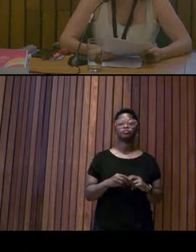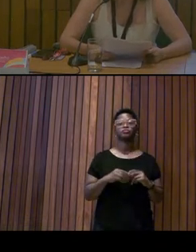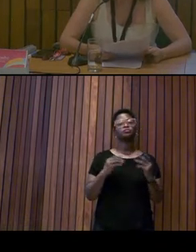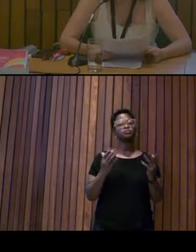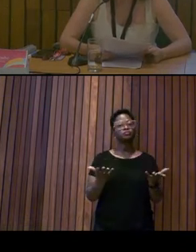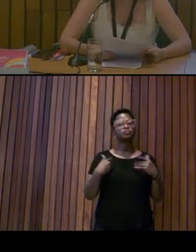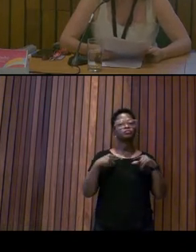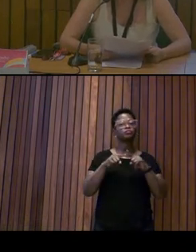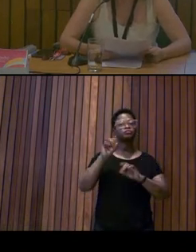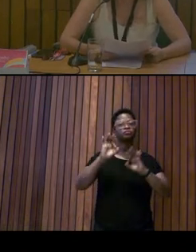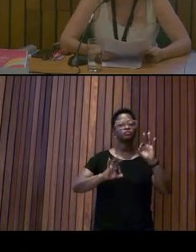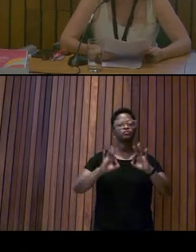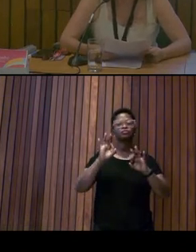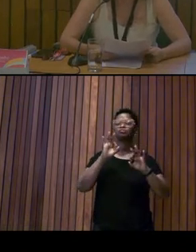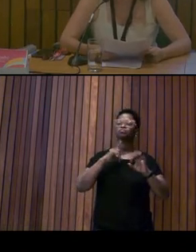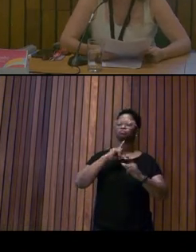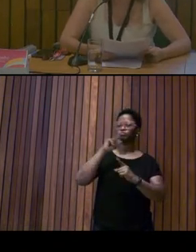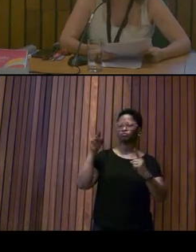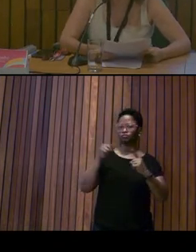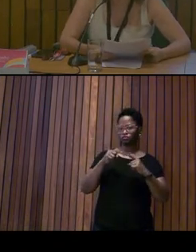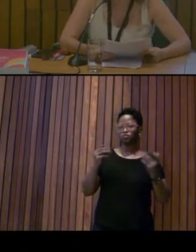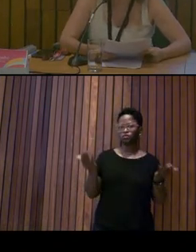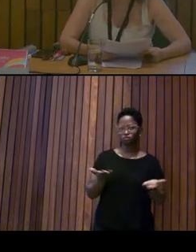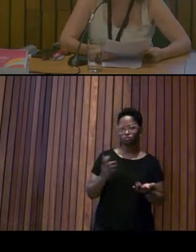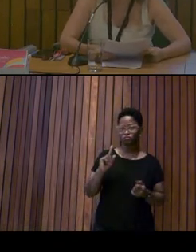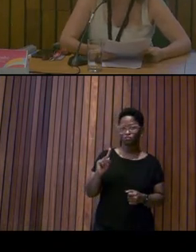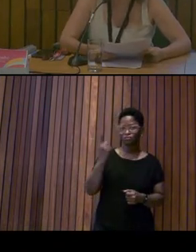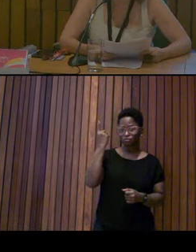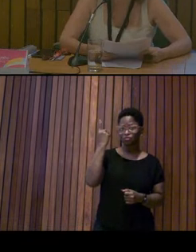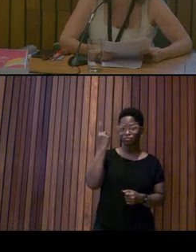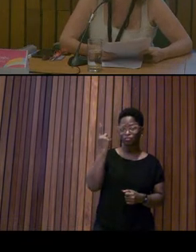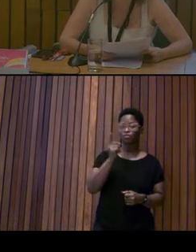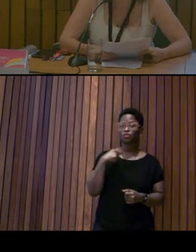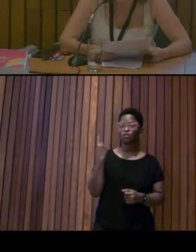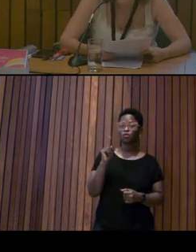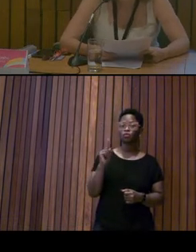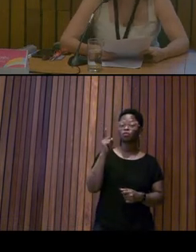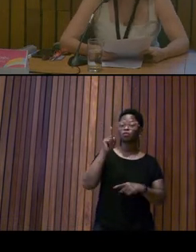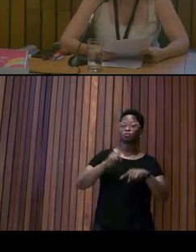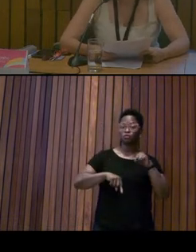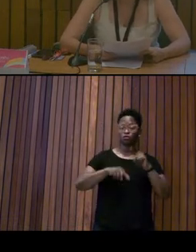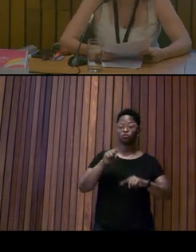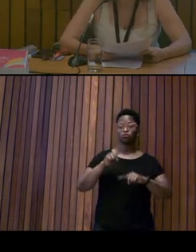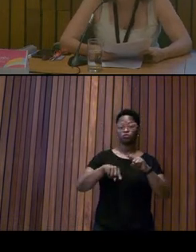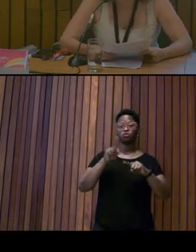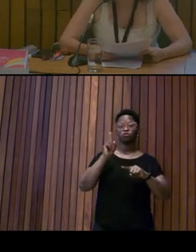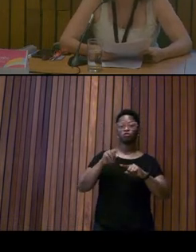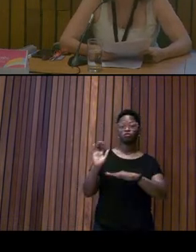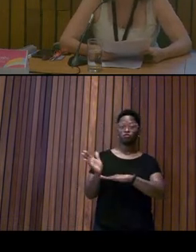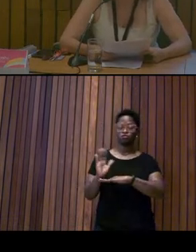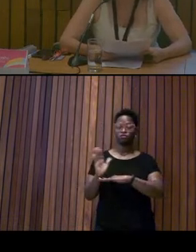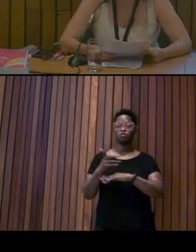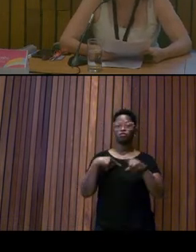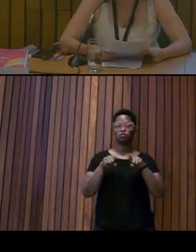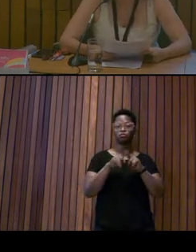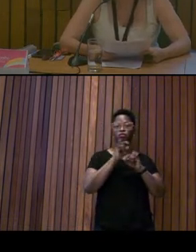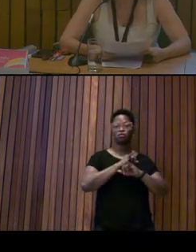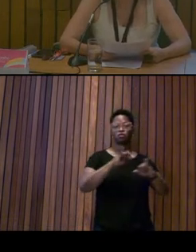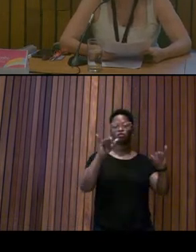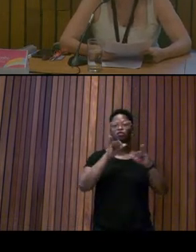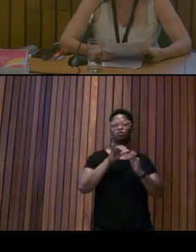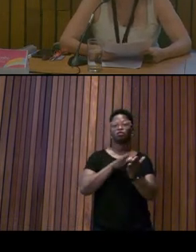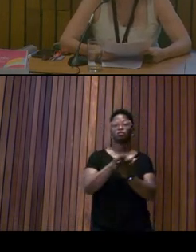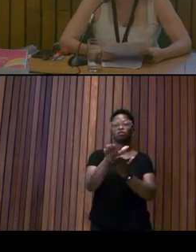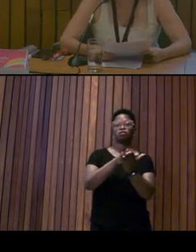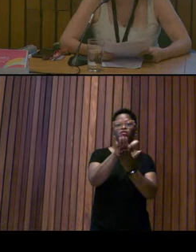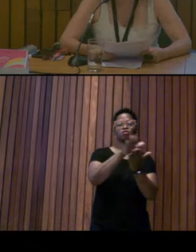também o projeto visa, e hoje eu acho que vai ser o nosso primeiro produto, além dos filmes, também visa produzir